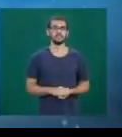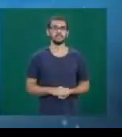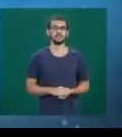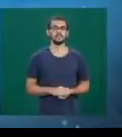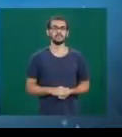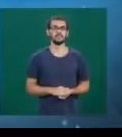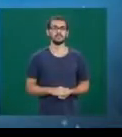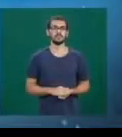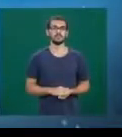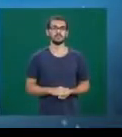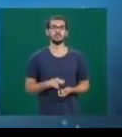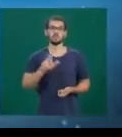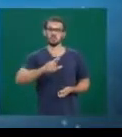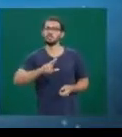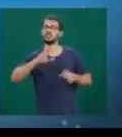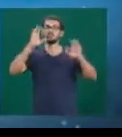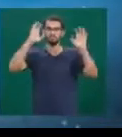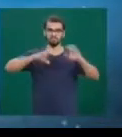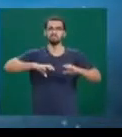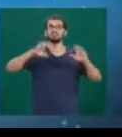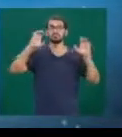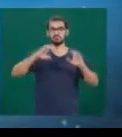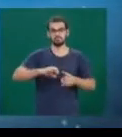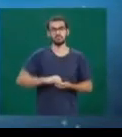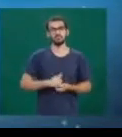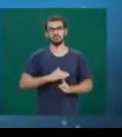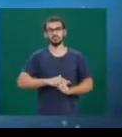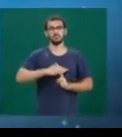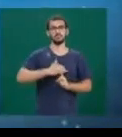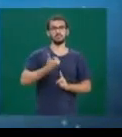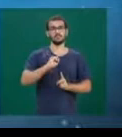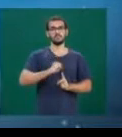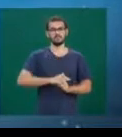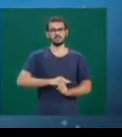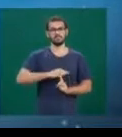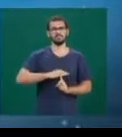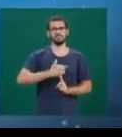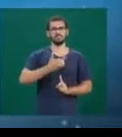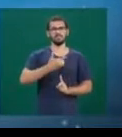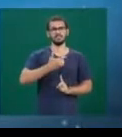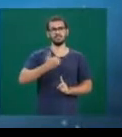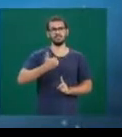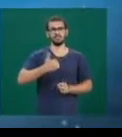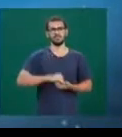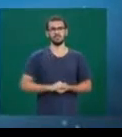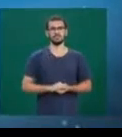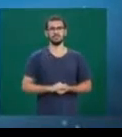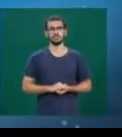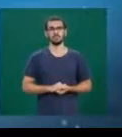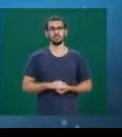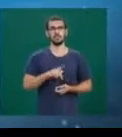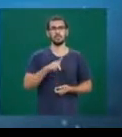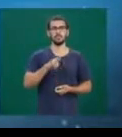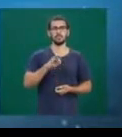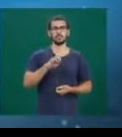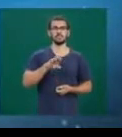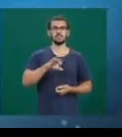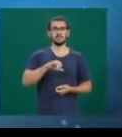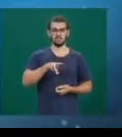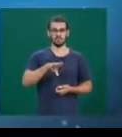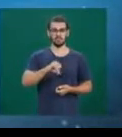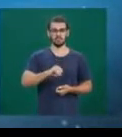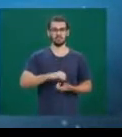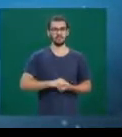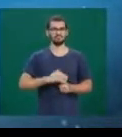Em Uberlândia deve chover amanhã. A mínima prevista é de 18 e a máxima de 21 graus. Em Patrocínio, a temperatura varia